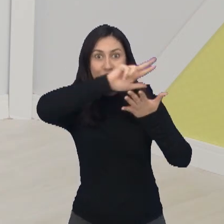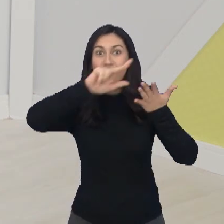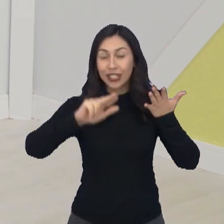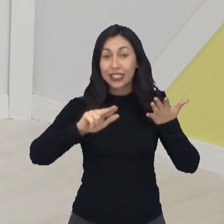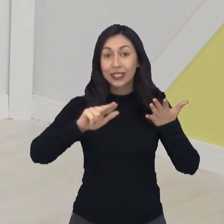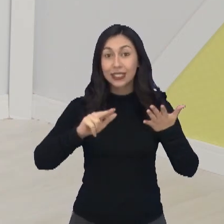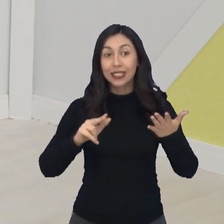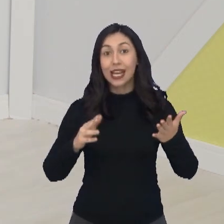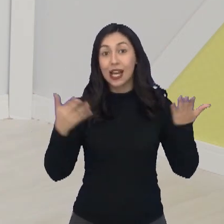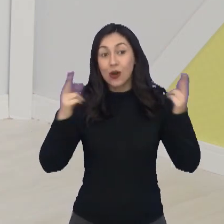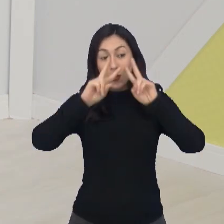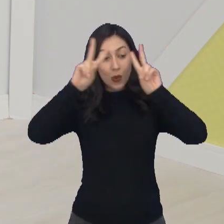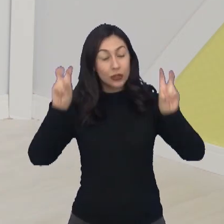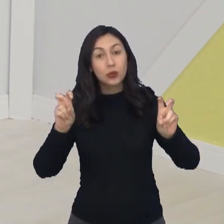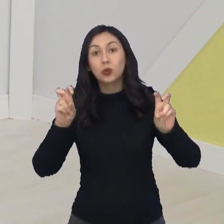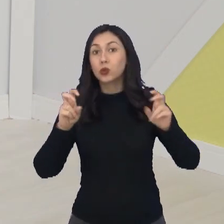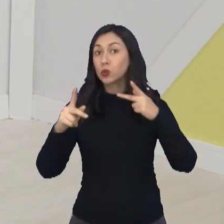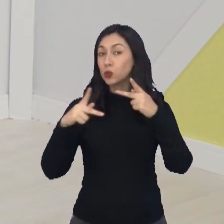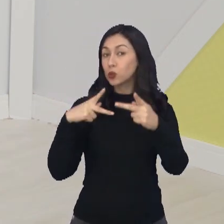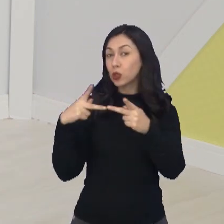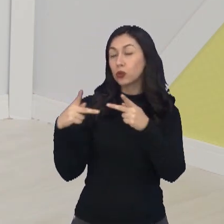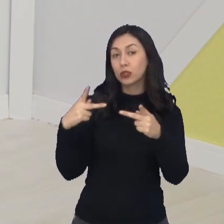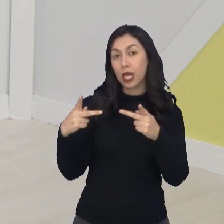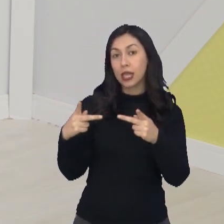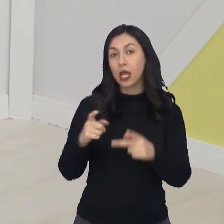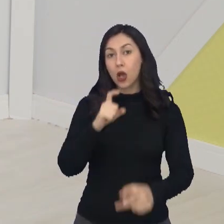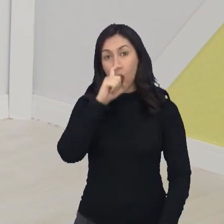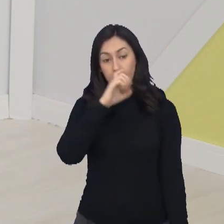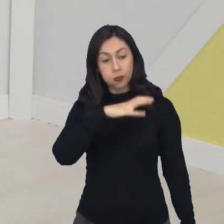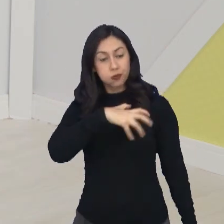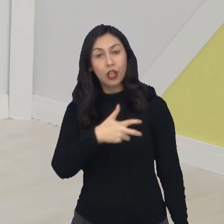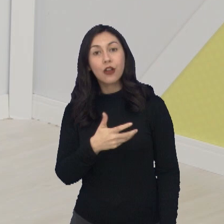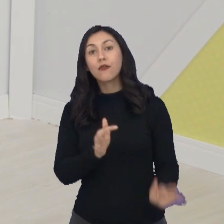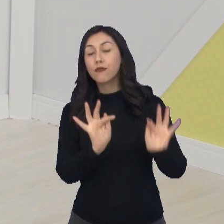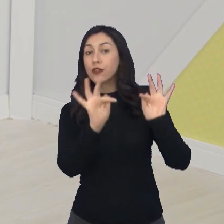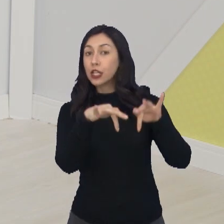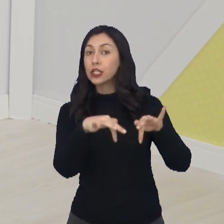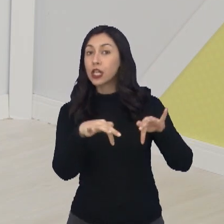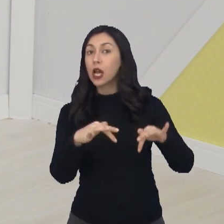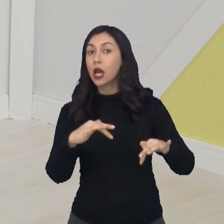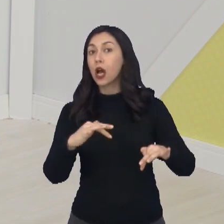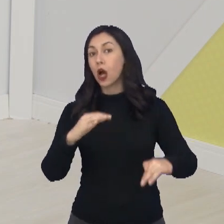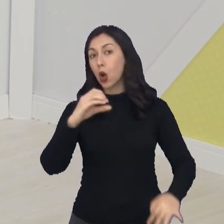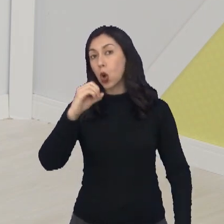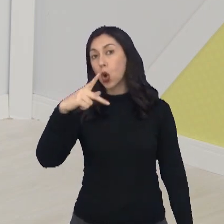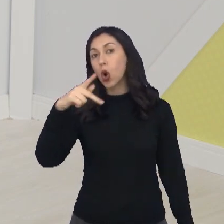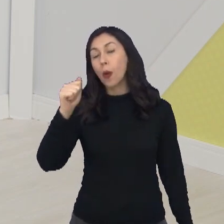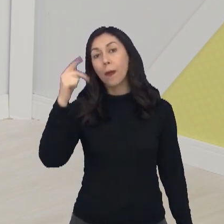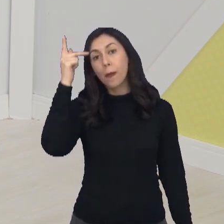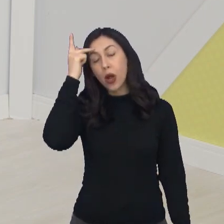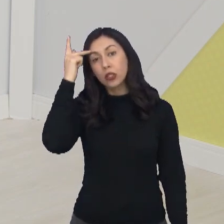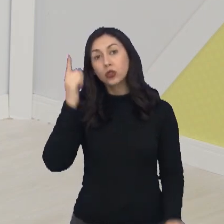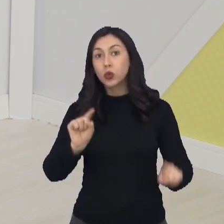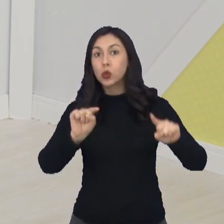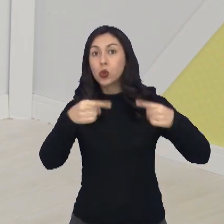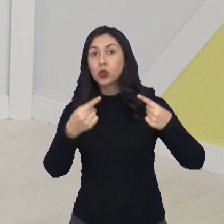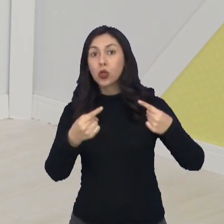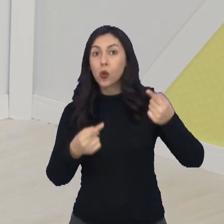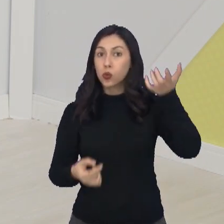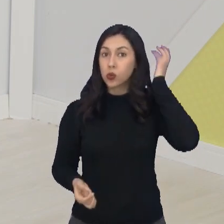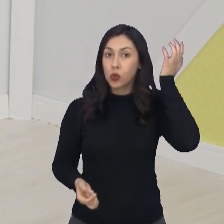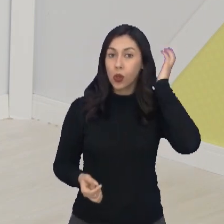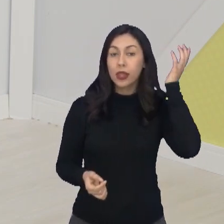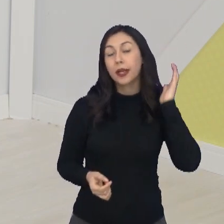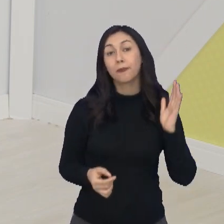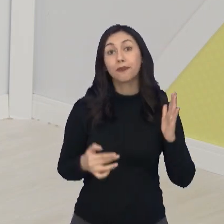falando do São José, que fecha sua participação na primeira fase da Copa Paulista, fora de casa contra o Santo André. A partida